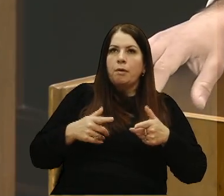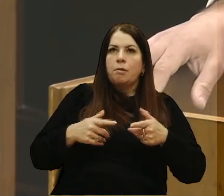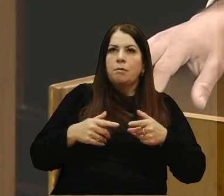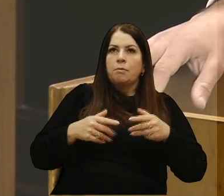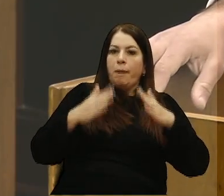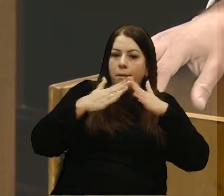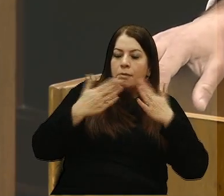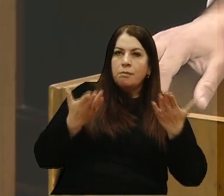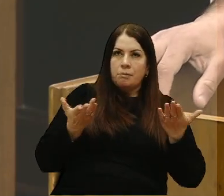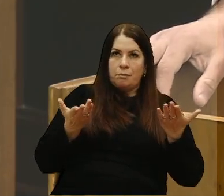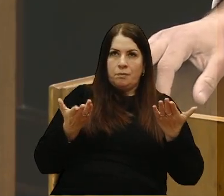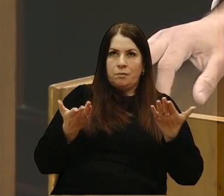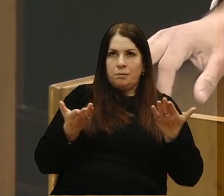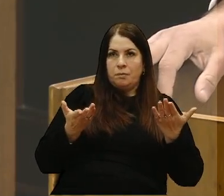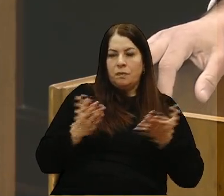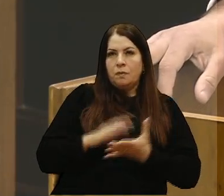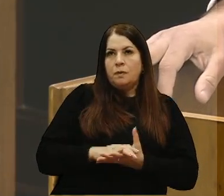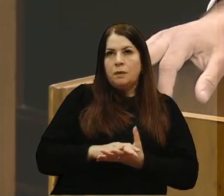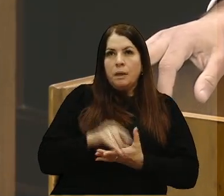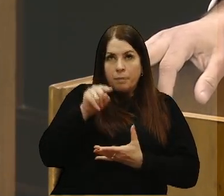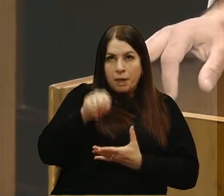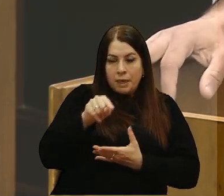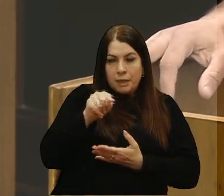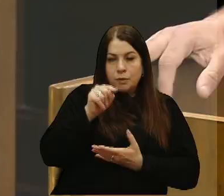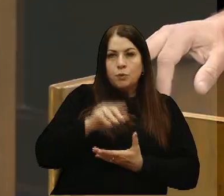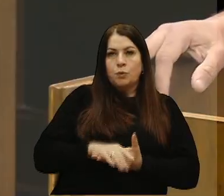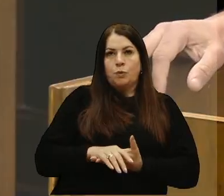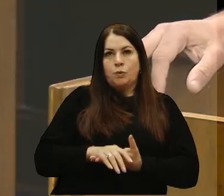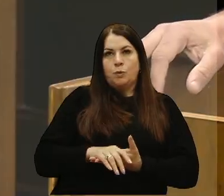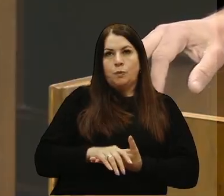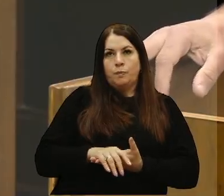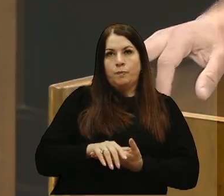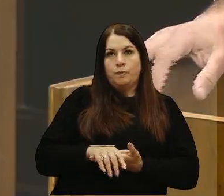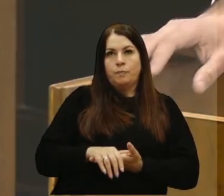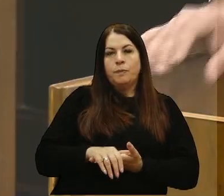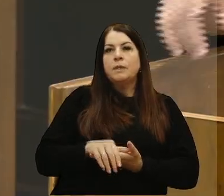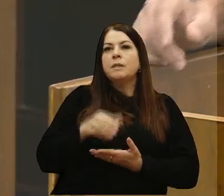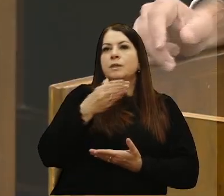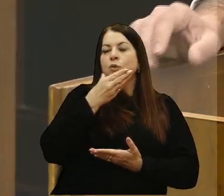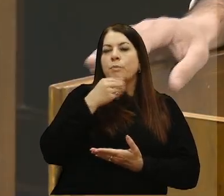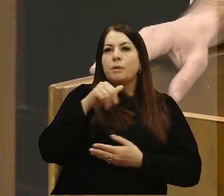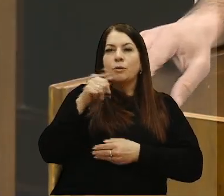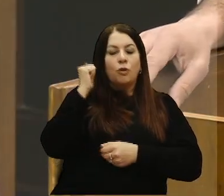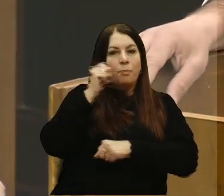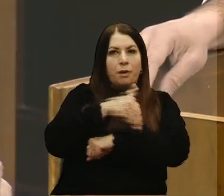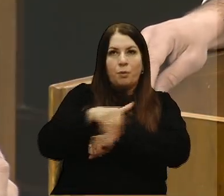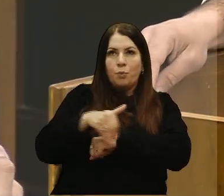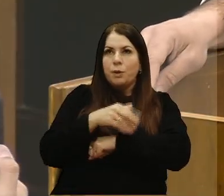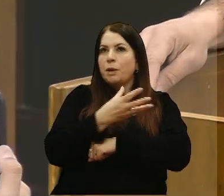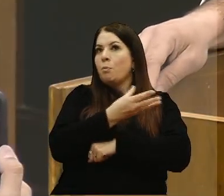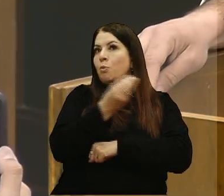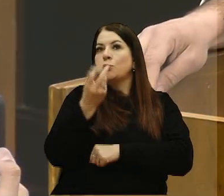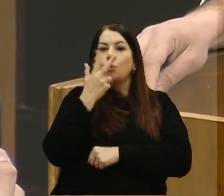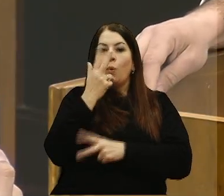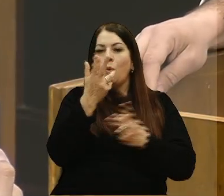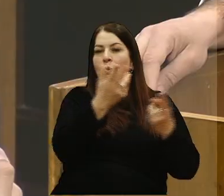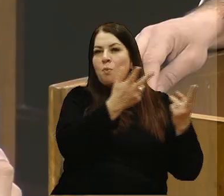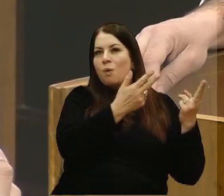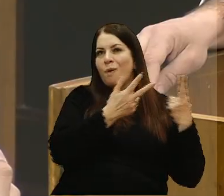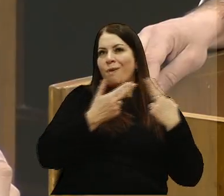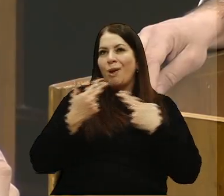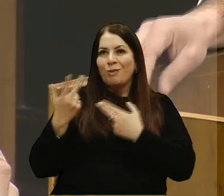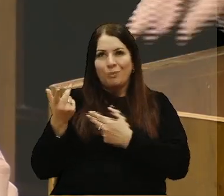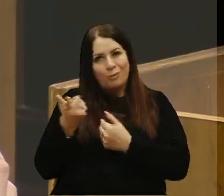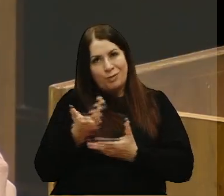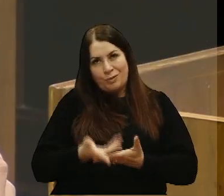teto. Então, para esse caso do senhor Eduardo, e existem tantos outros Eduardos por aí, e